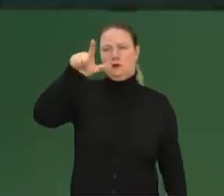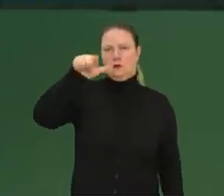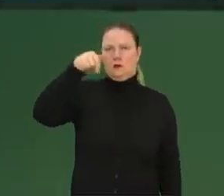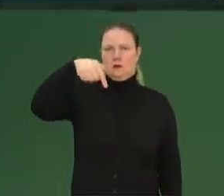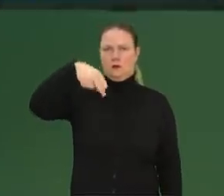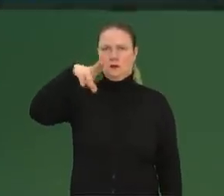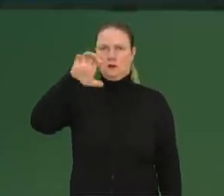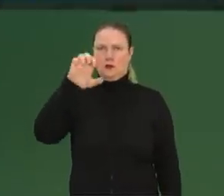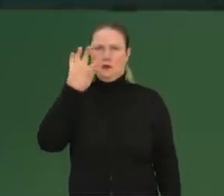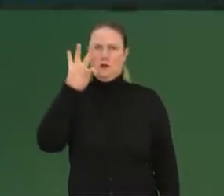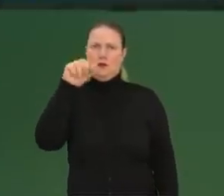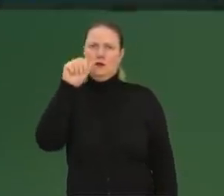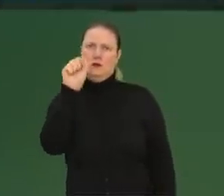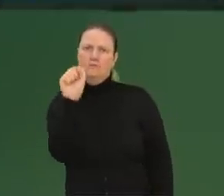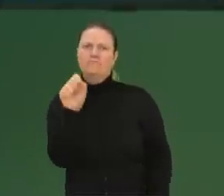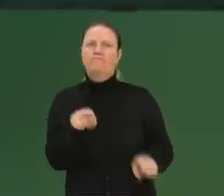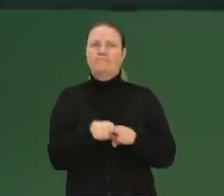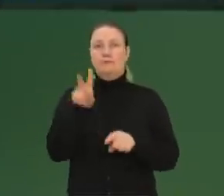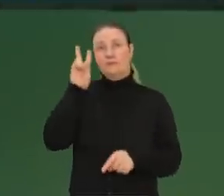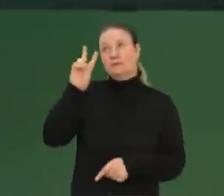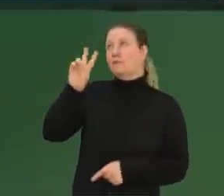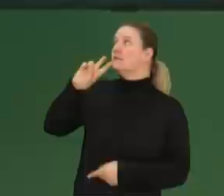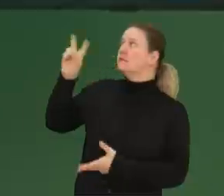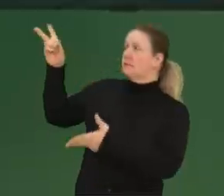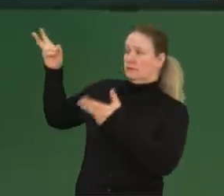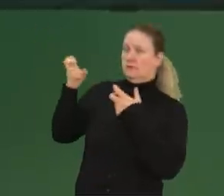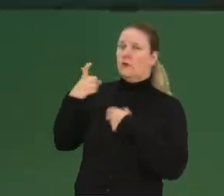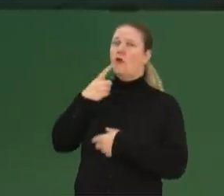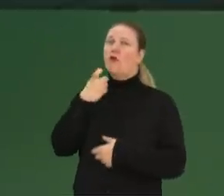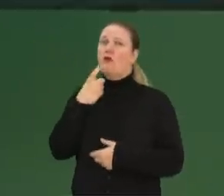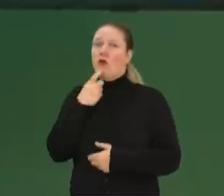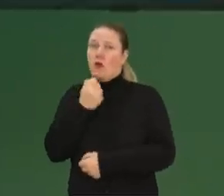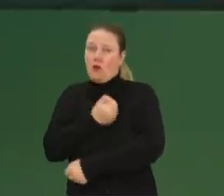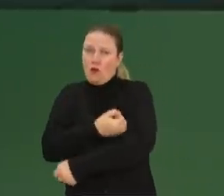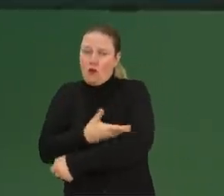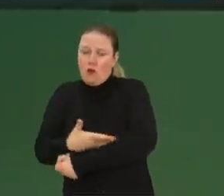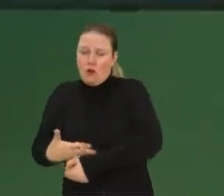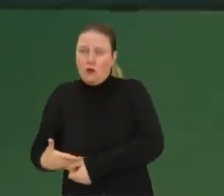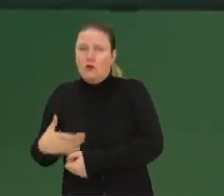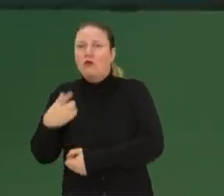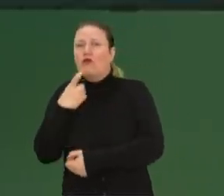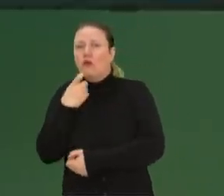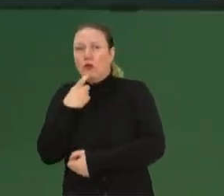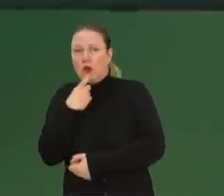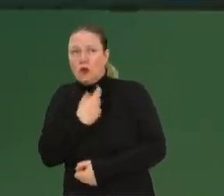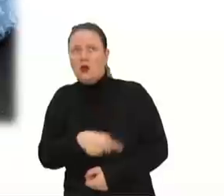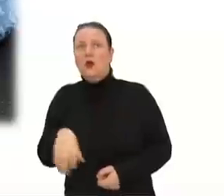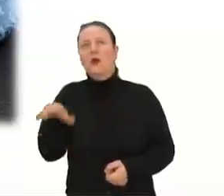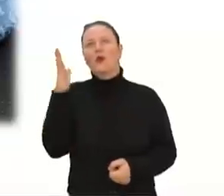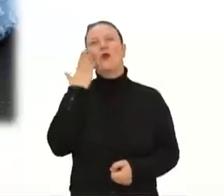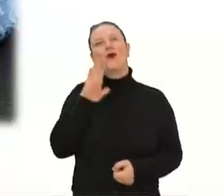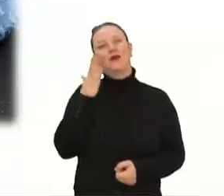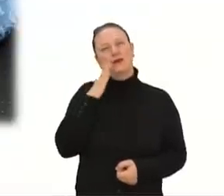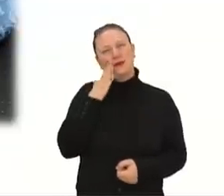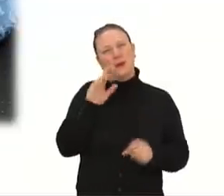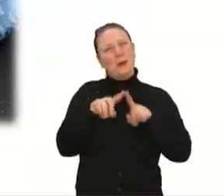imagem, em vermelhinho é o glóbulo vermelho, aqui em azul, este é um glóbulo branco, tá? Apesar do nome branco, né? Não quer dizer que ele